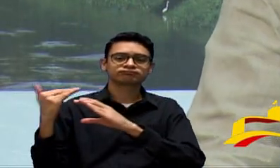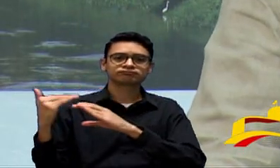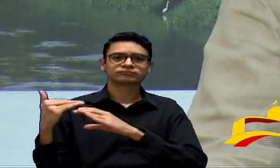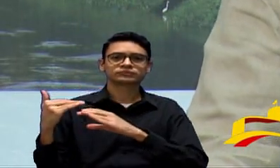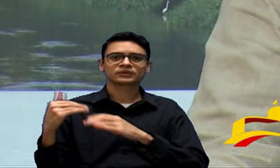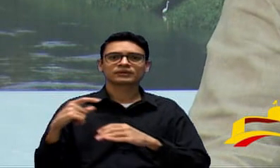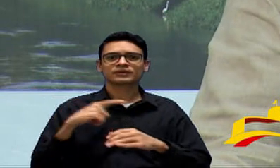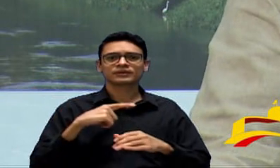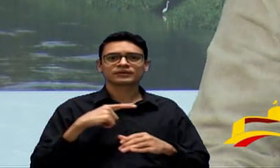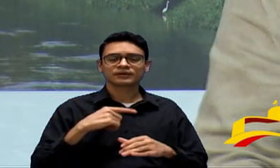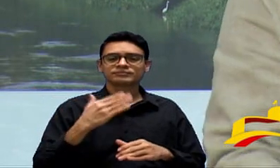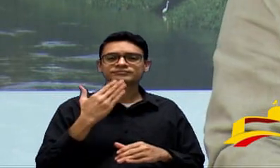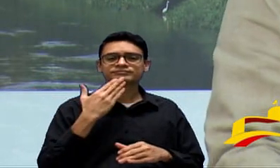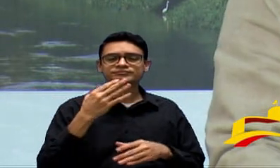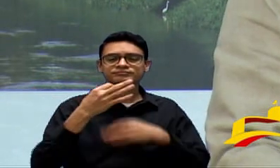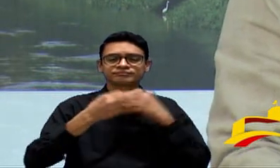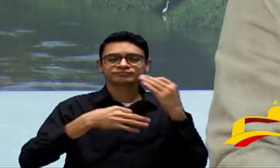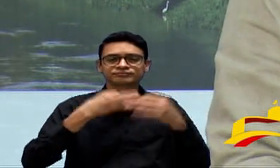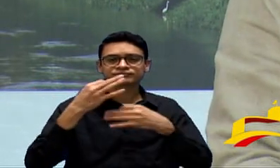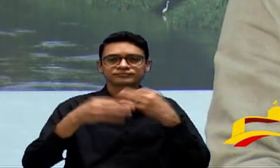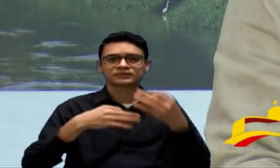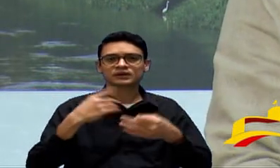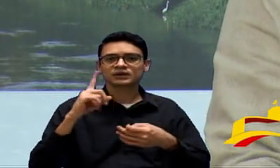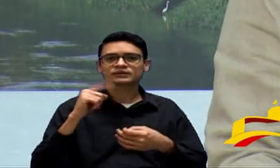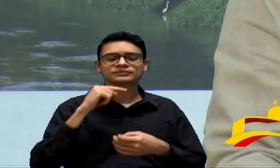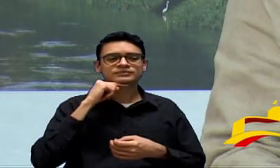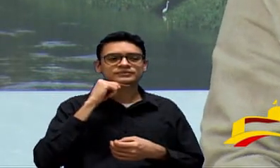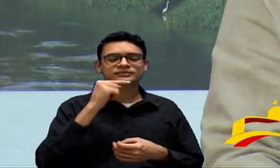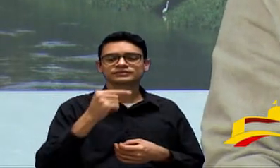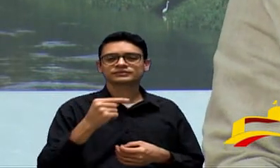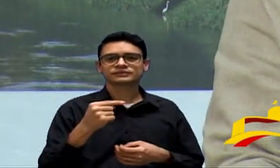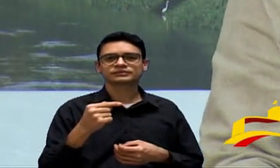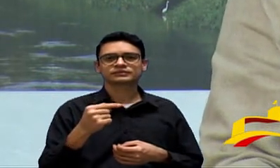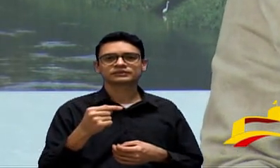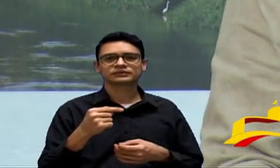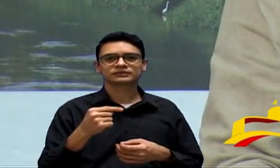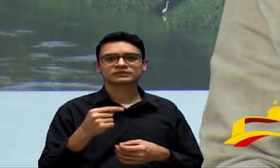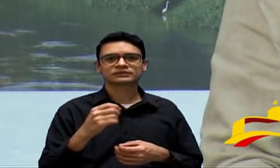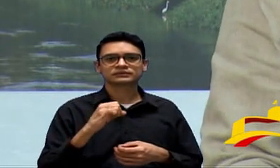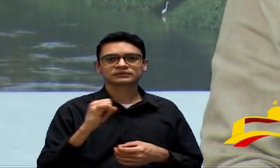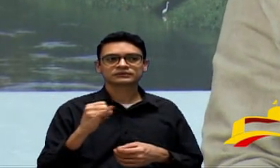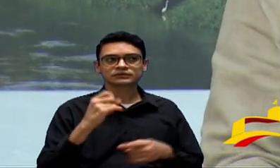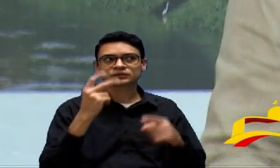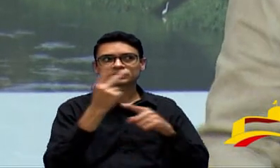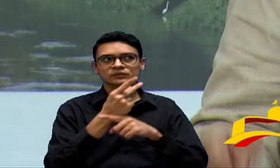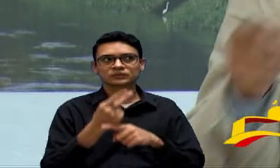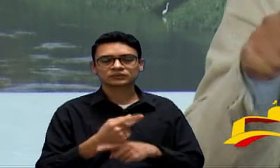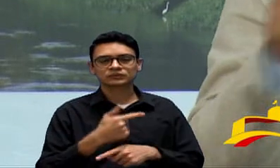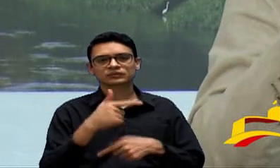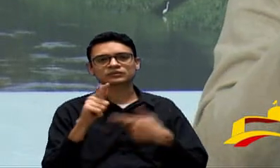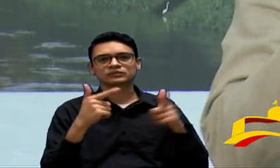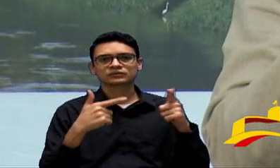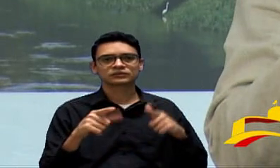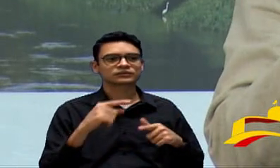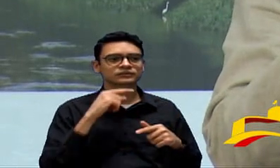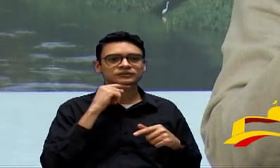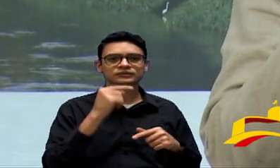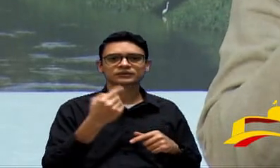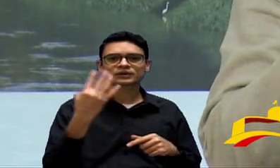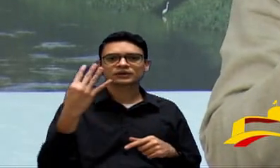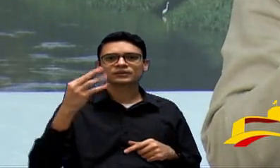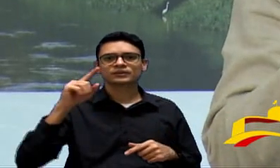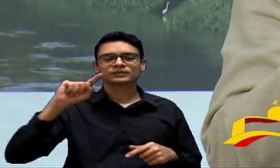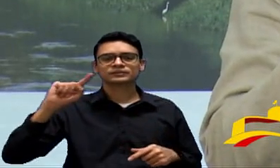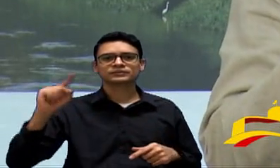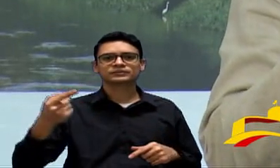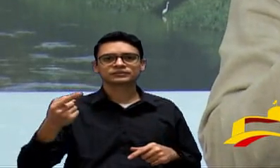de solicitações. A gente não vai conseguir atender. Se a gente não buscar um outro meio, um método. Creio que esses 4 milhões e meio de reais